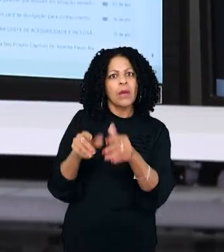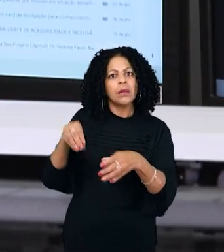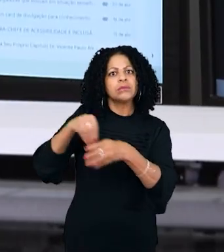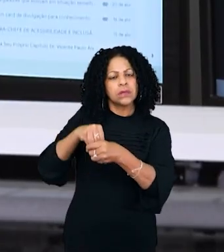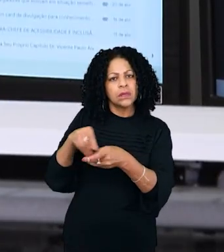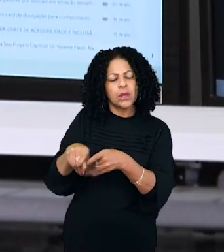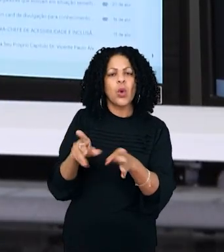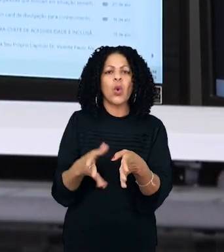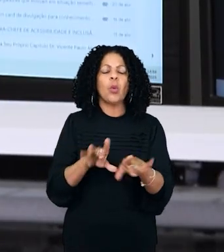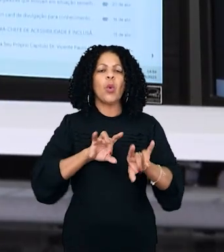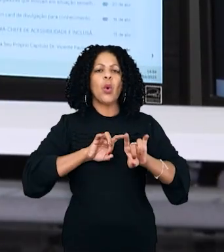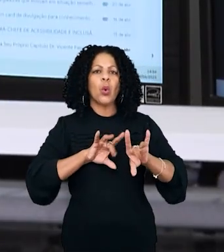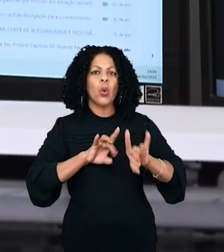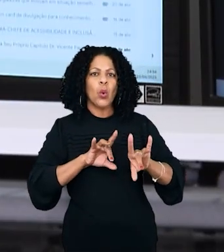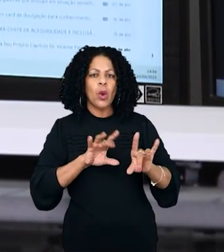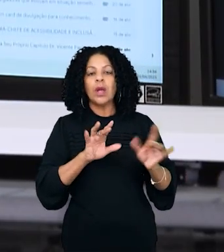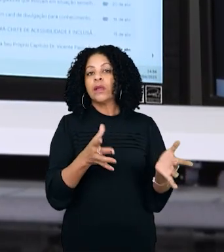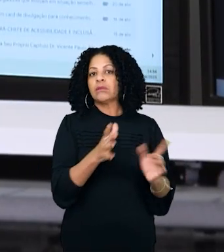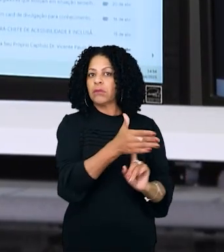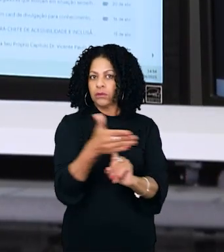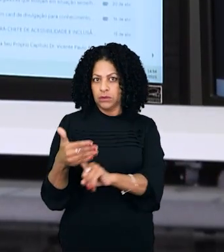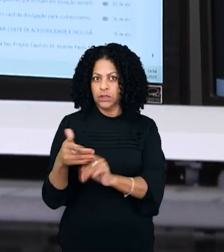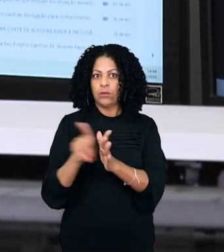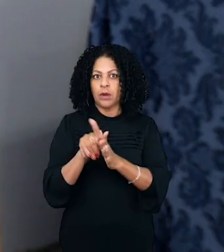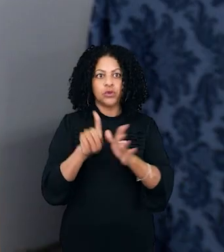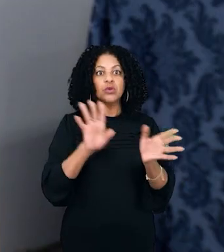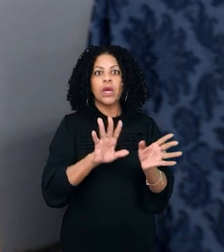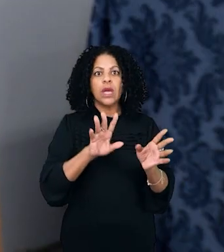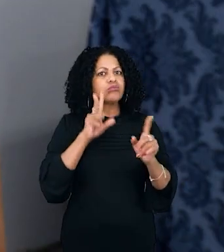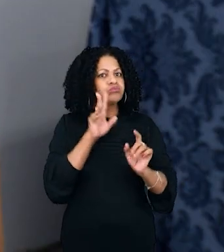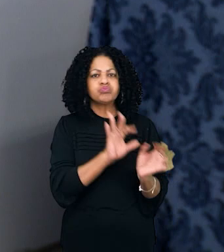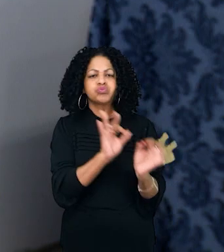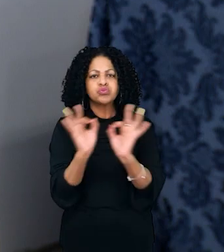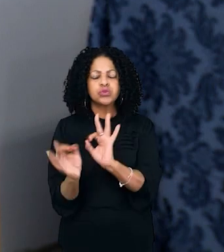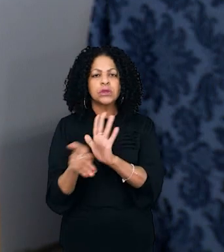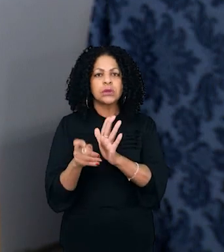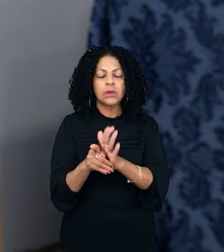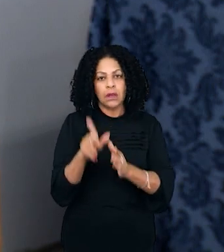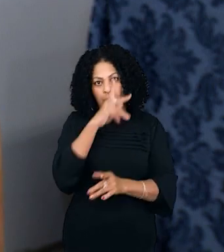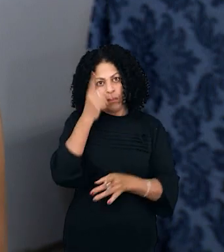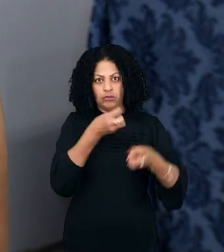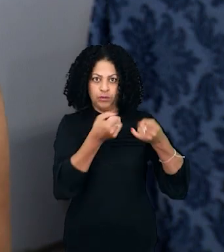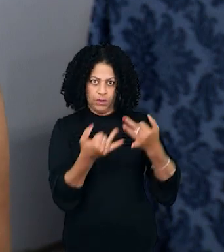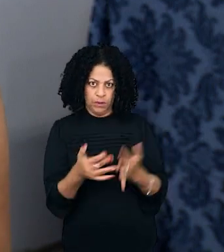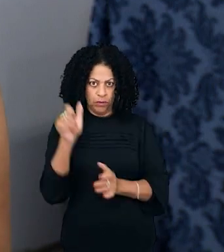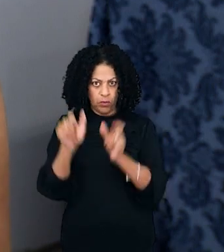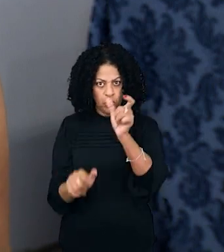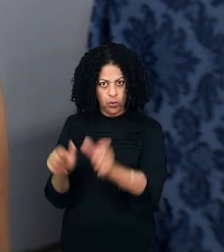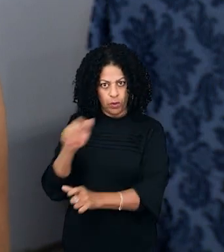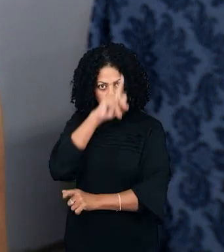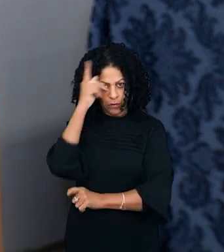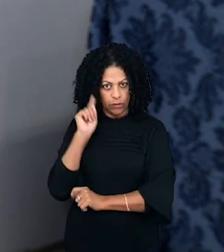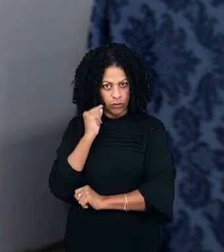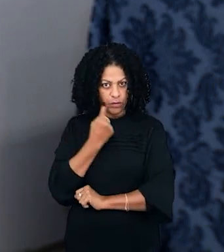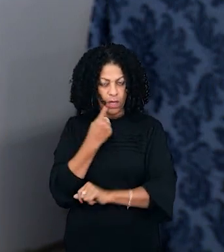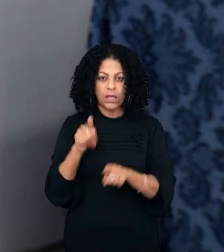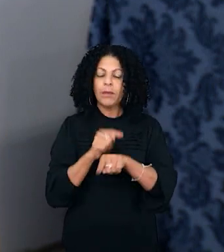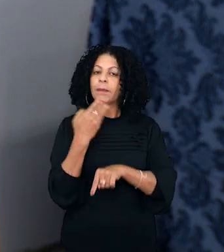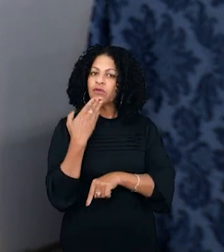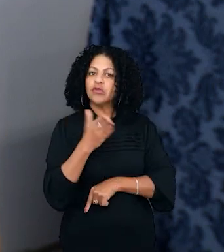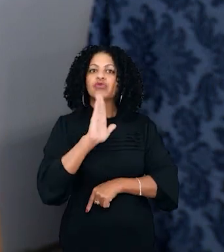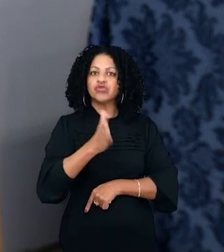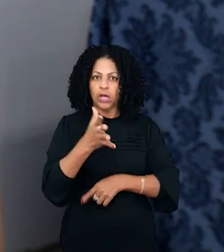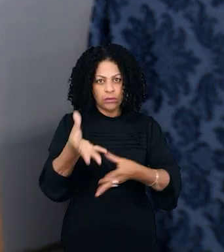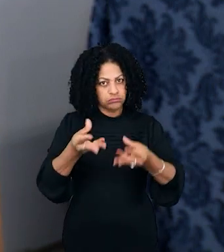diz respeito ao uso de tecnologias assistivas. Falando especificamente das pessoas com deficiência auditiva, a gente já